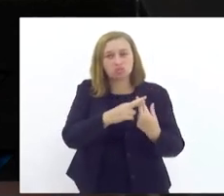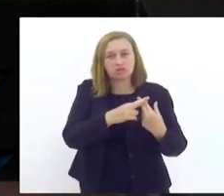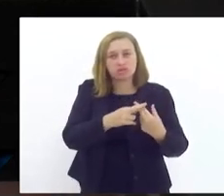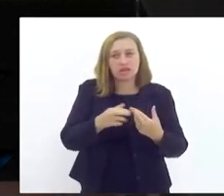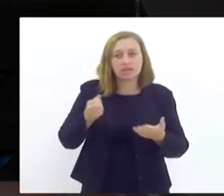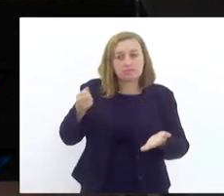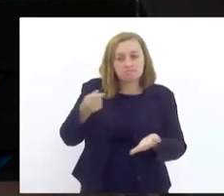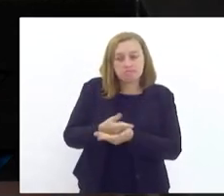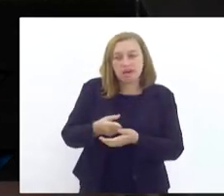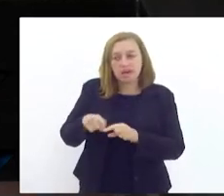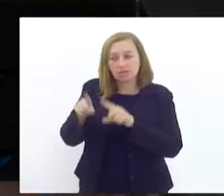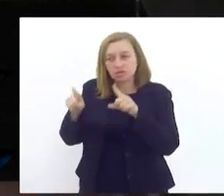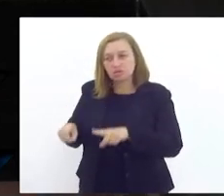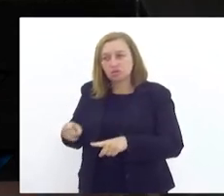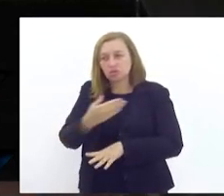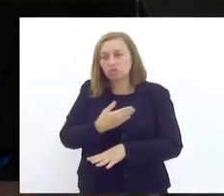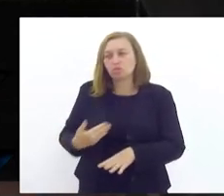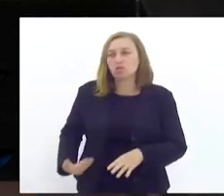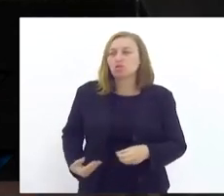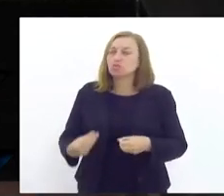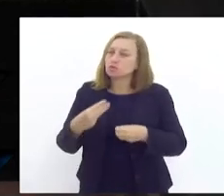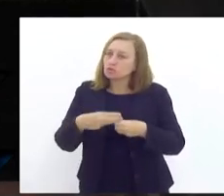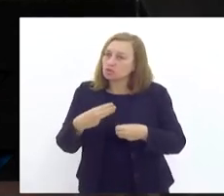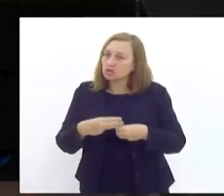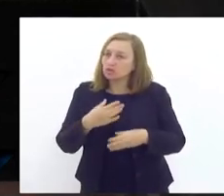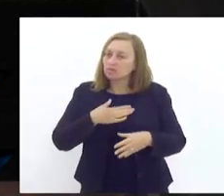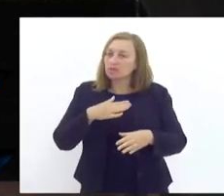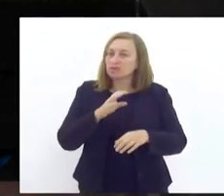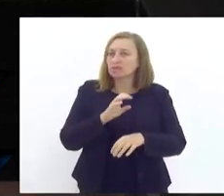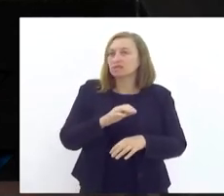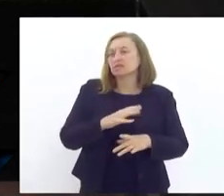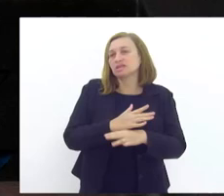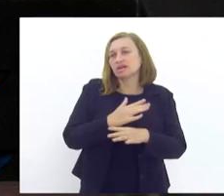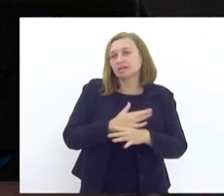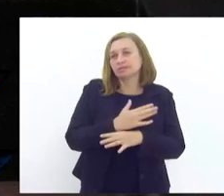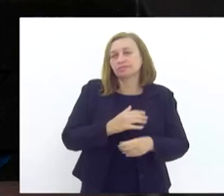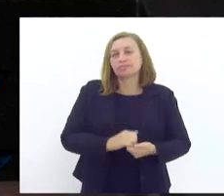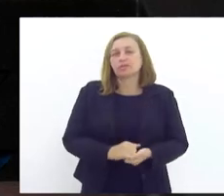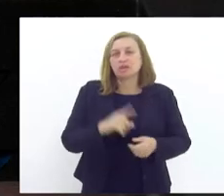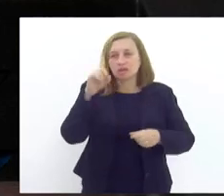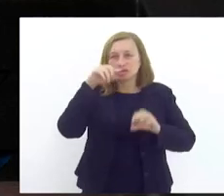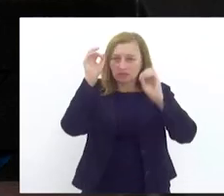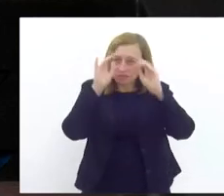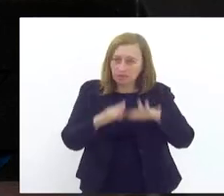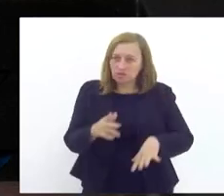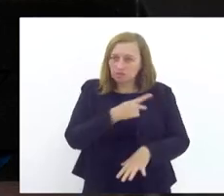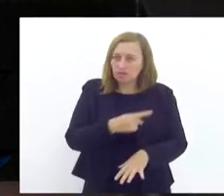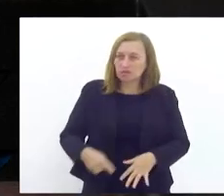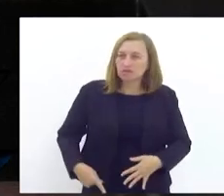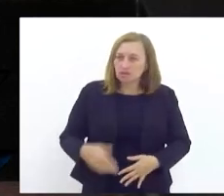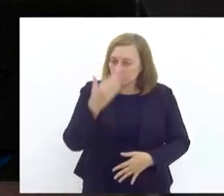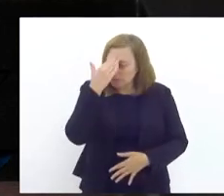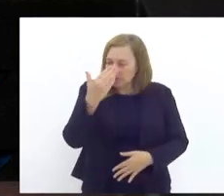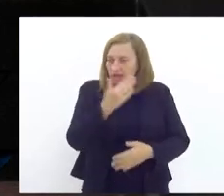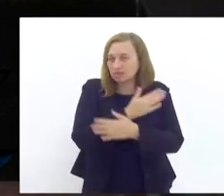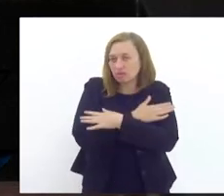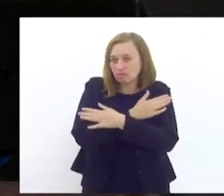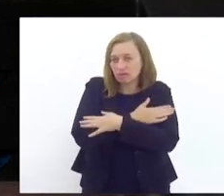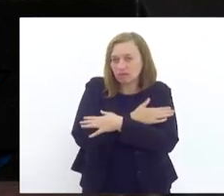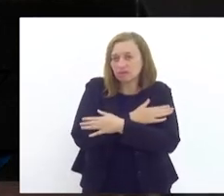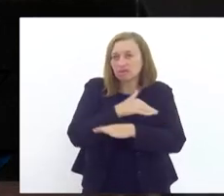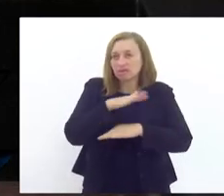com o servidor público municipal da minha cidade Deus abençoe Presidente Muito obrigado e um abraço